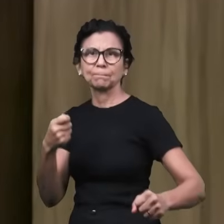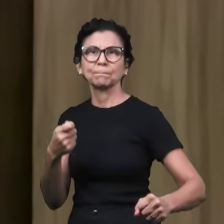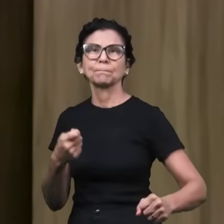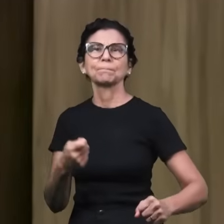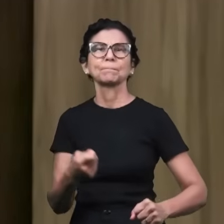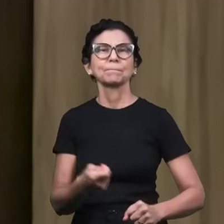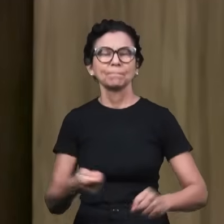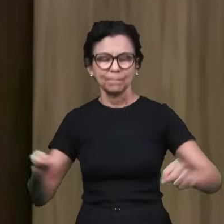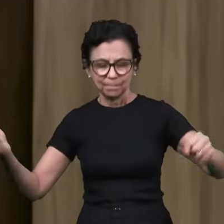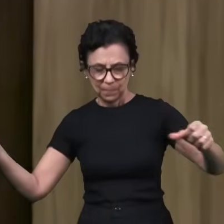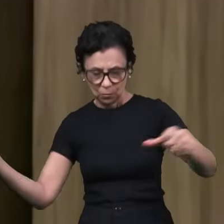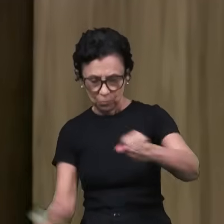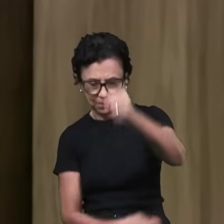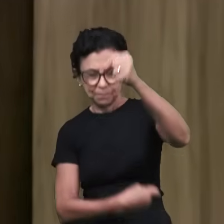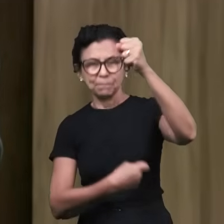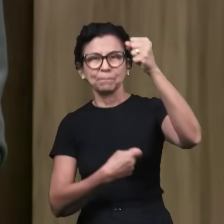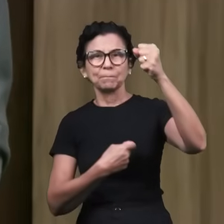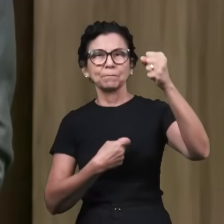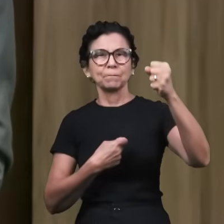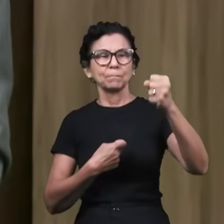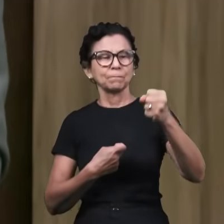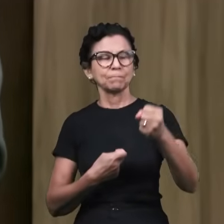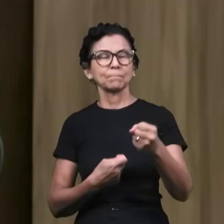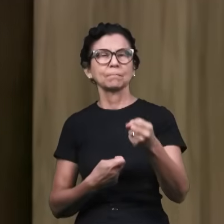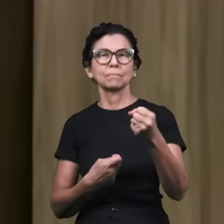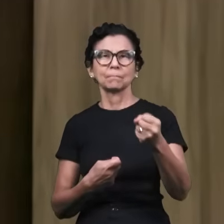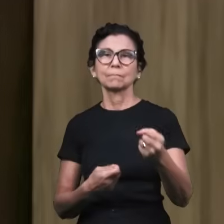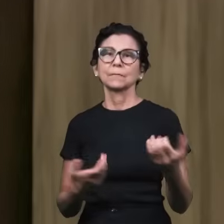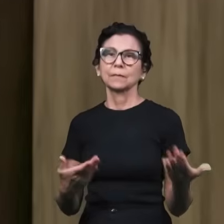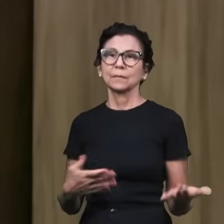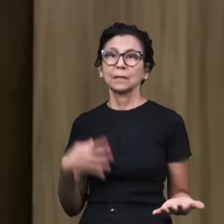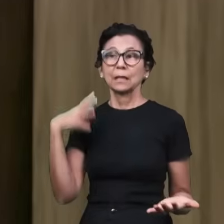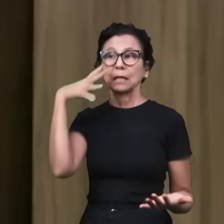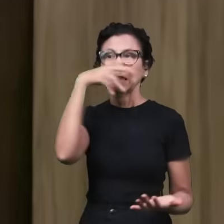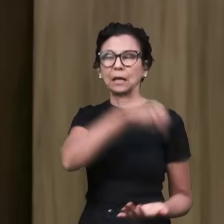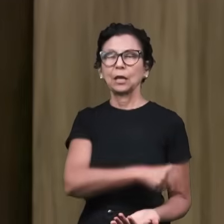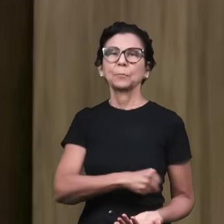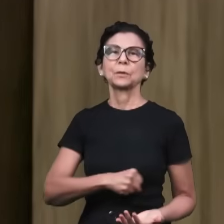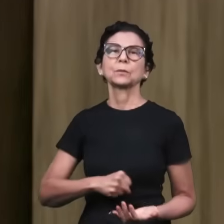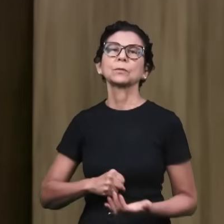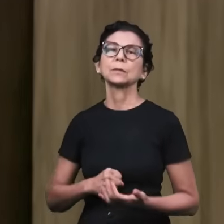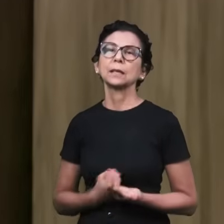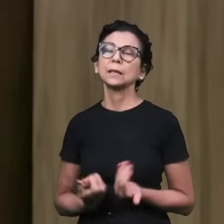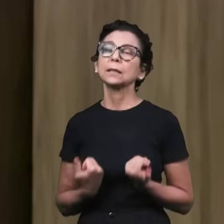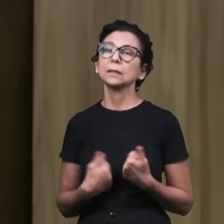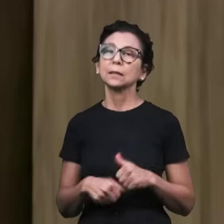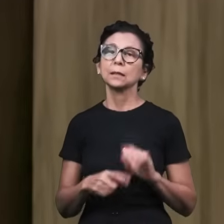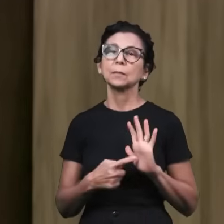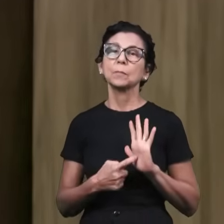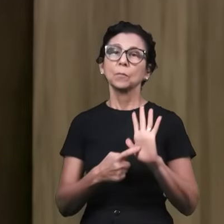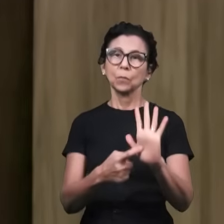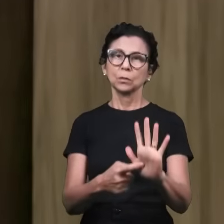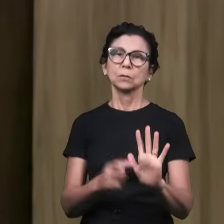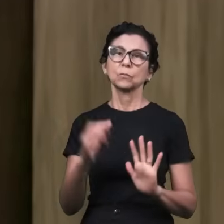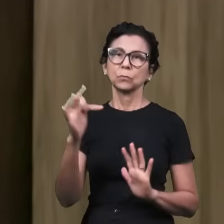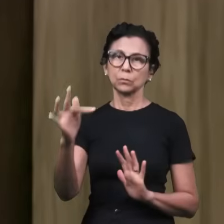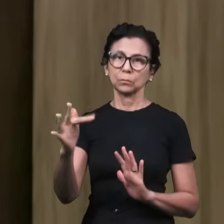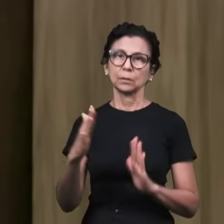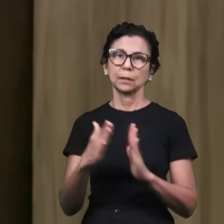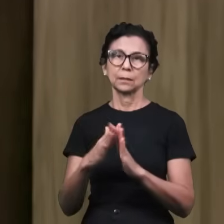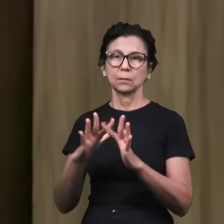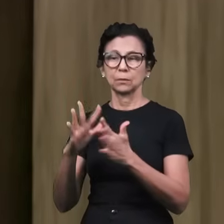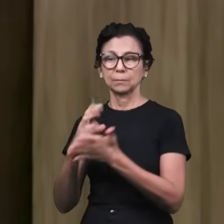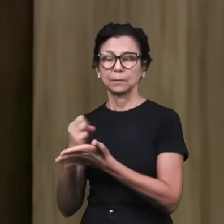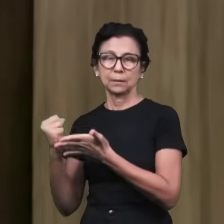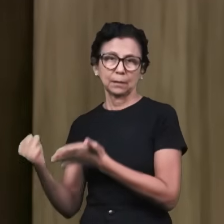de maneira instantânea. E isso, obviamente, como você falou, aponta para o arrebatamento da igreja. Mas há um aspecto nesse